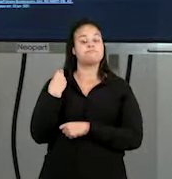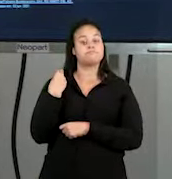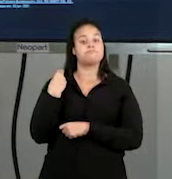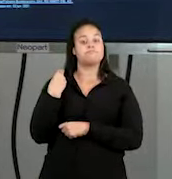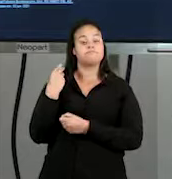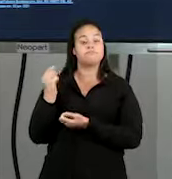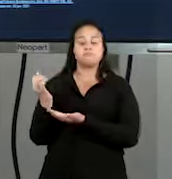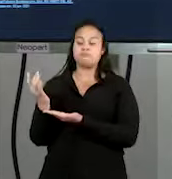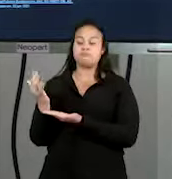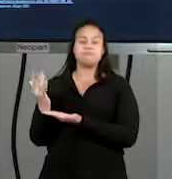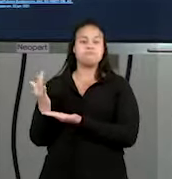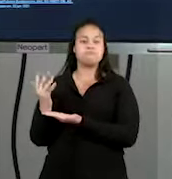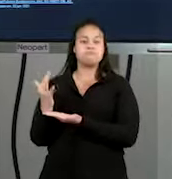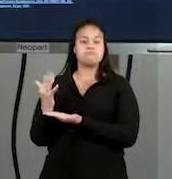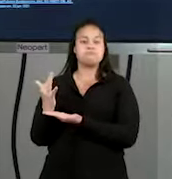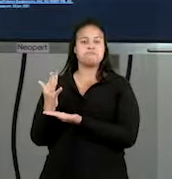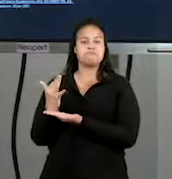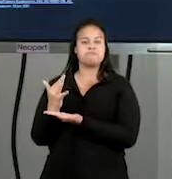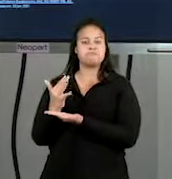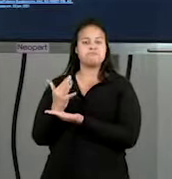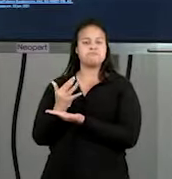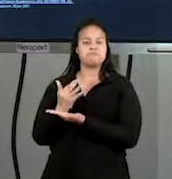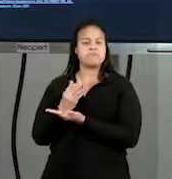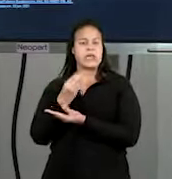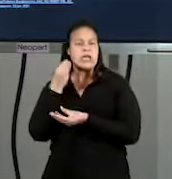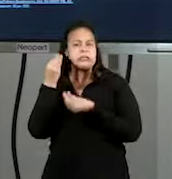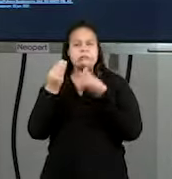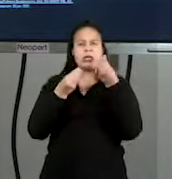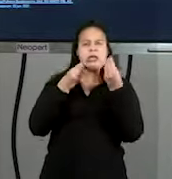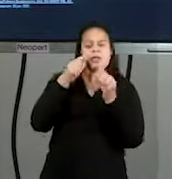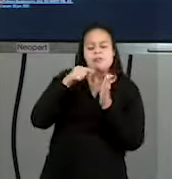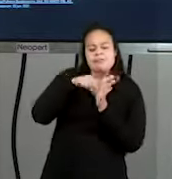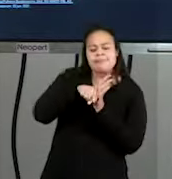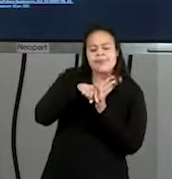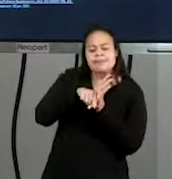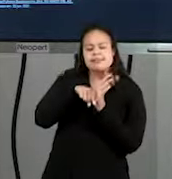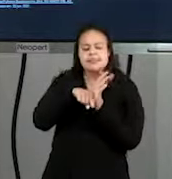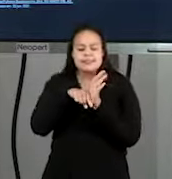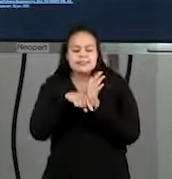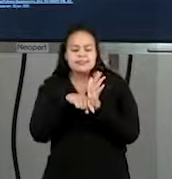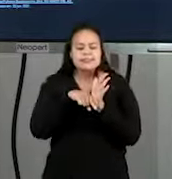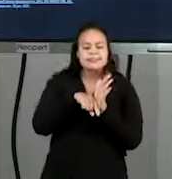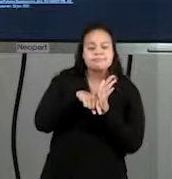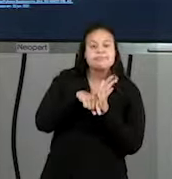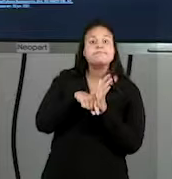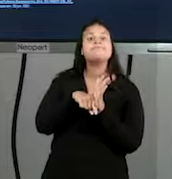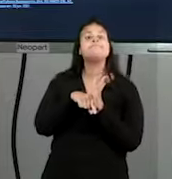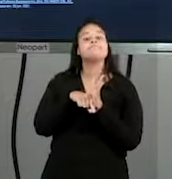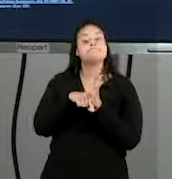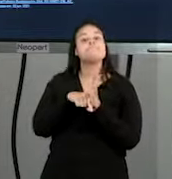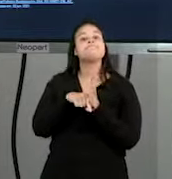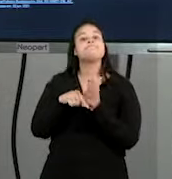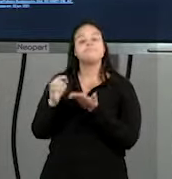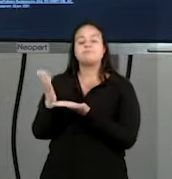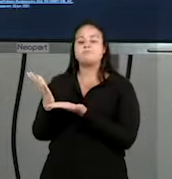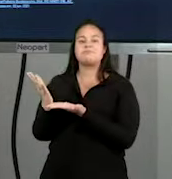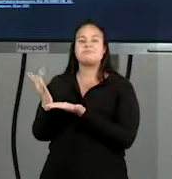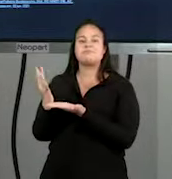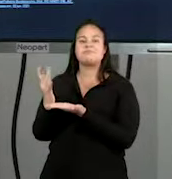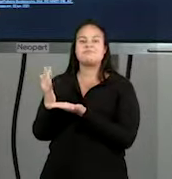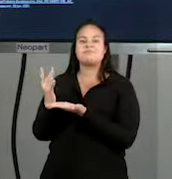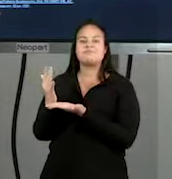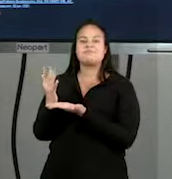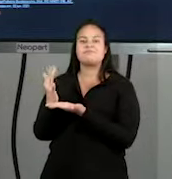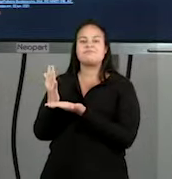encaminhados para serem cobaias de experiências científicas. Então, tudo isso, na rampa de seleção, eles escolhiam o